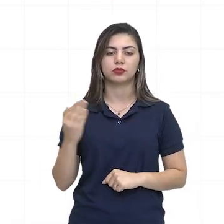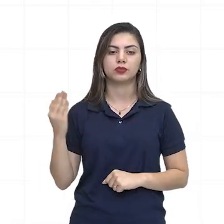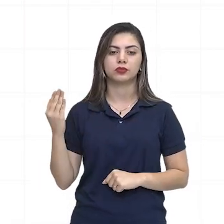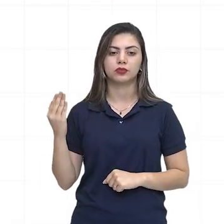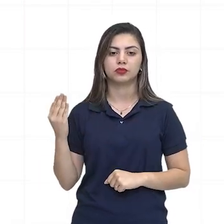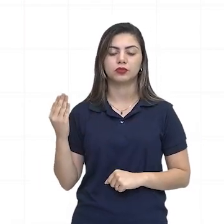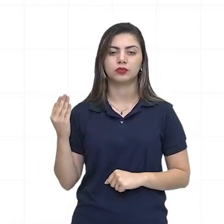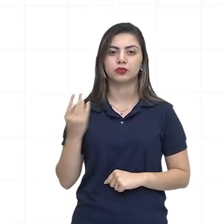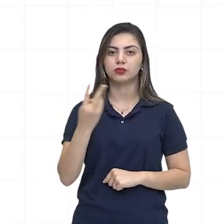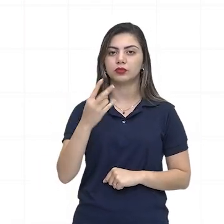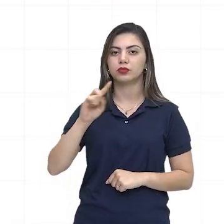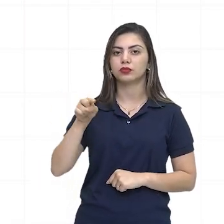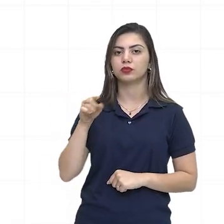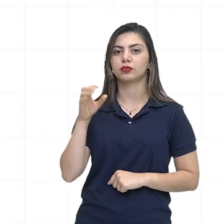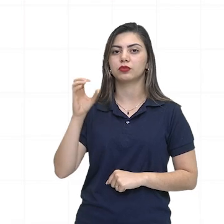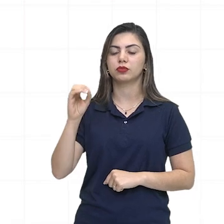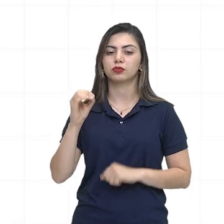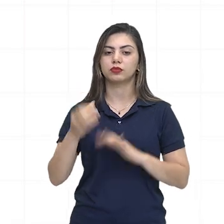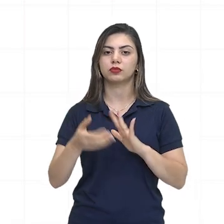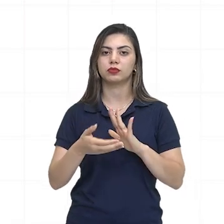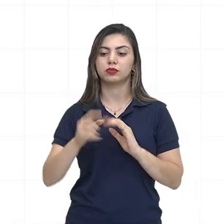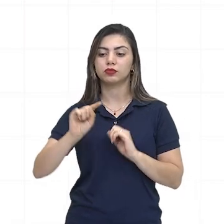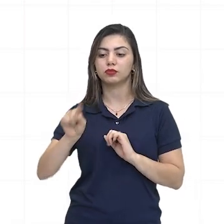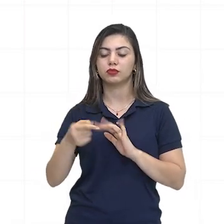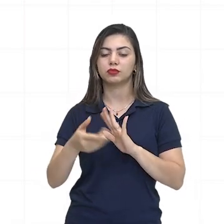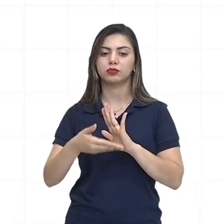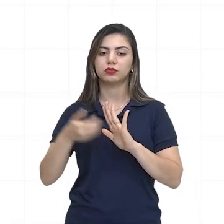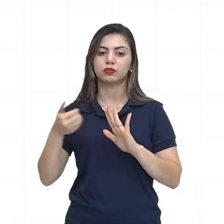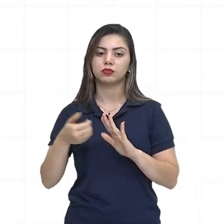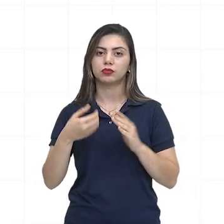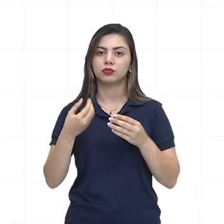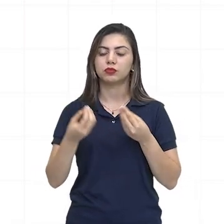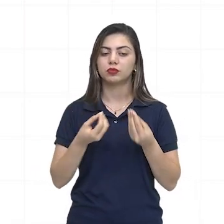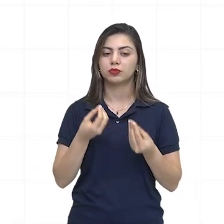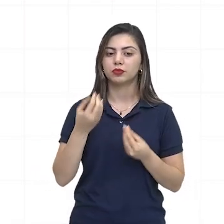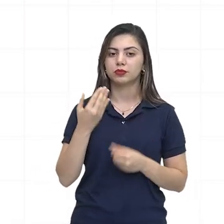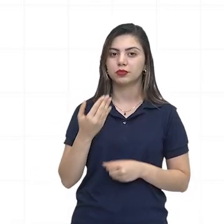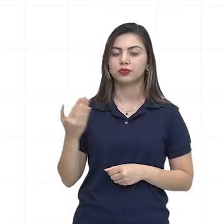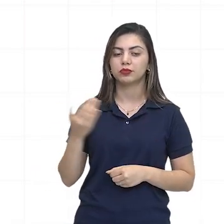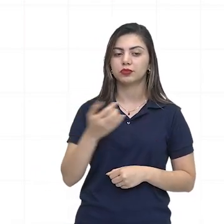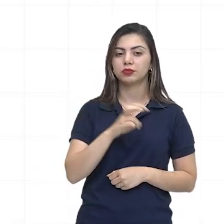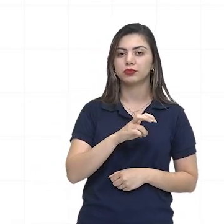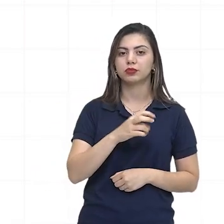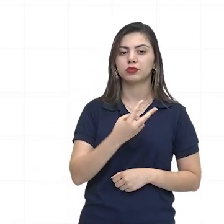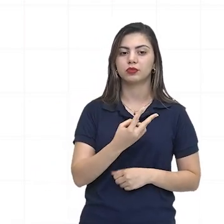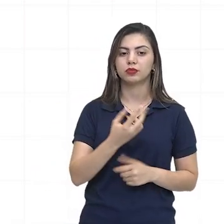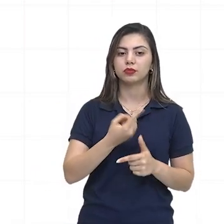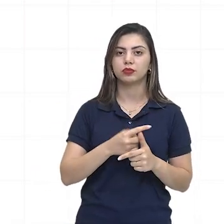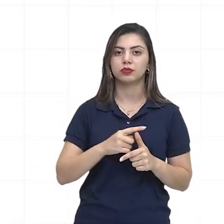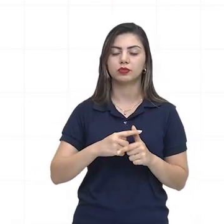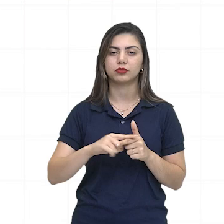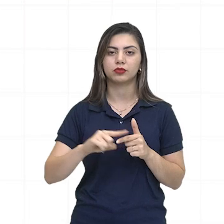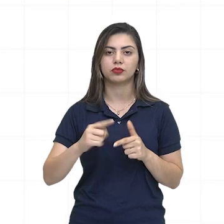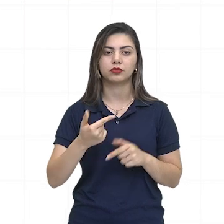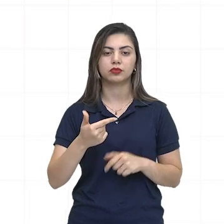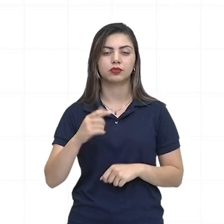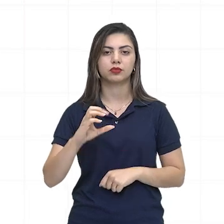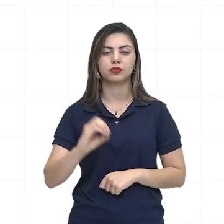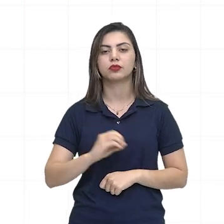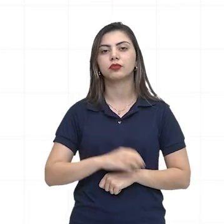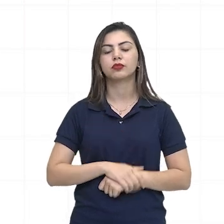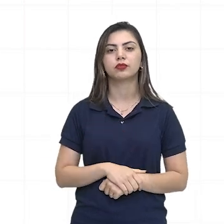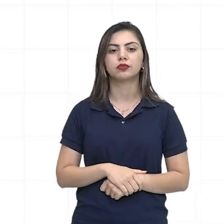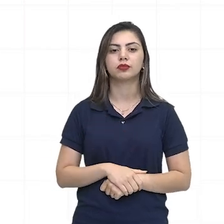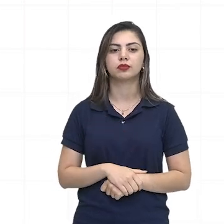E no lugar do 2,0 vai ficar 20. Então, efetuar a divisão